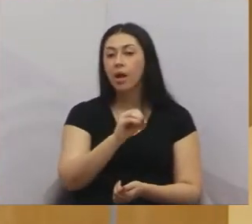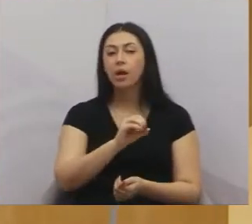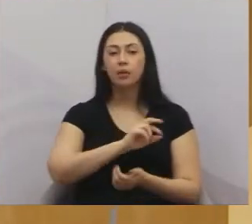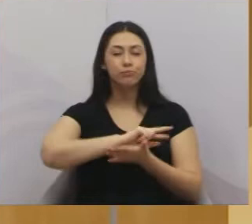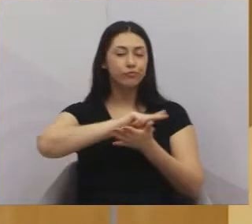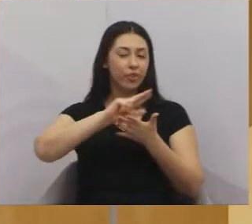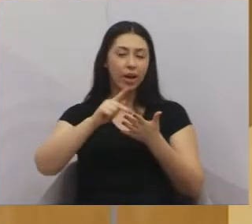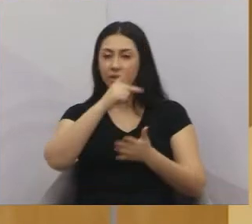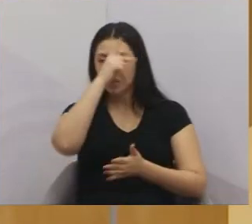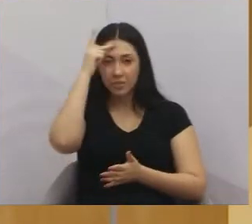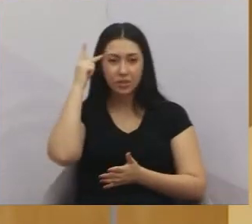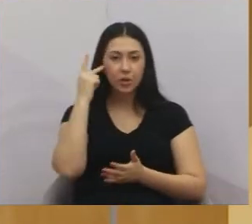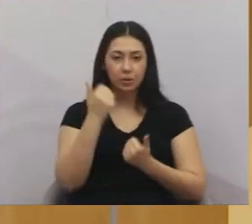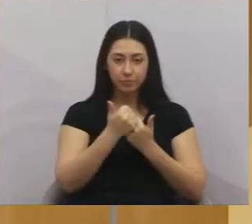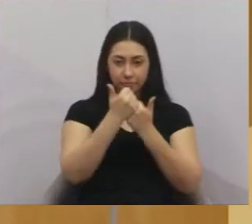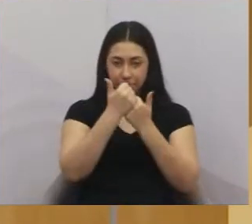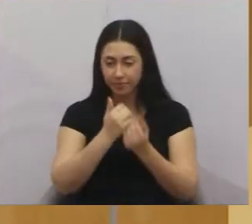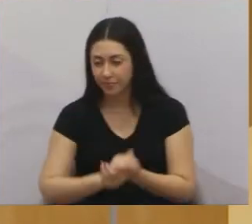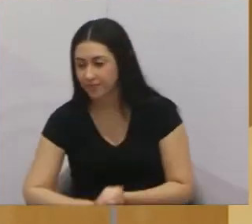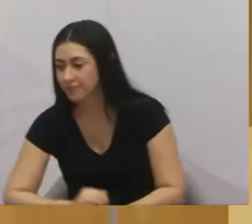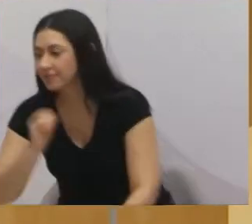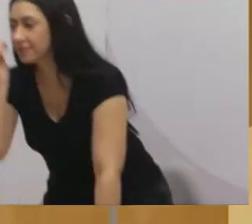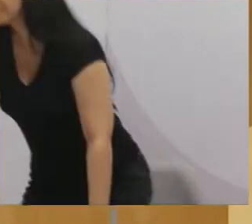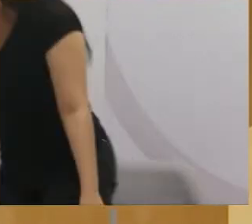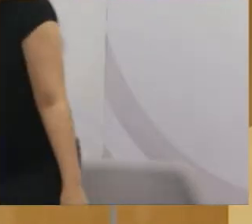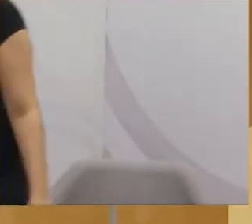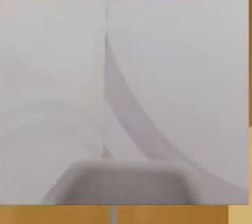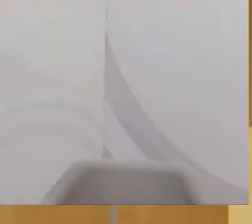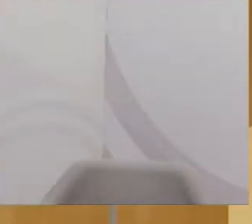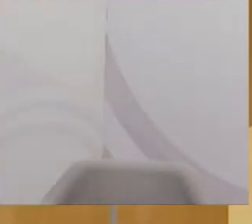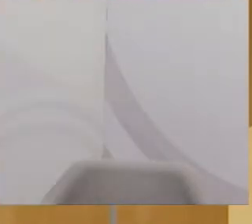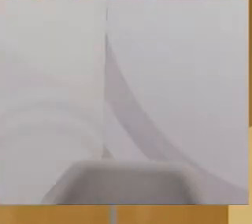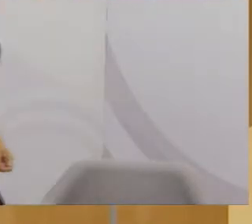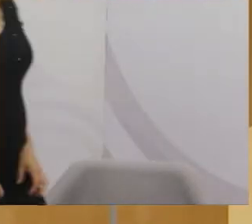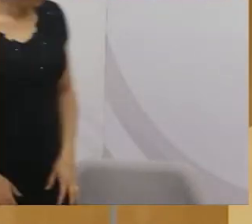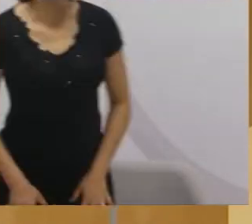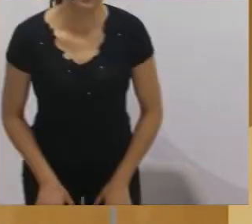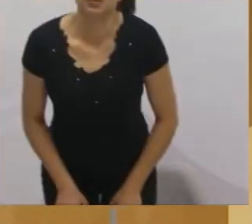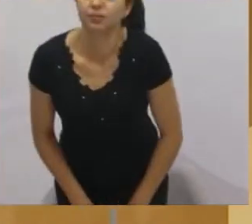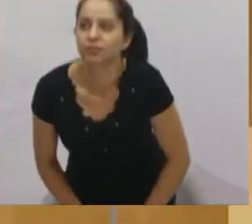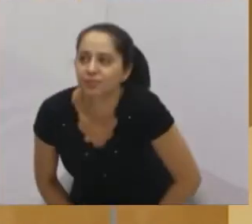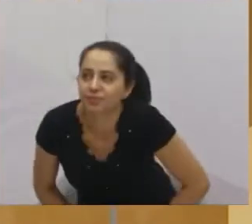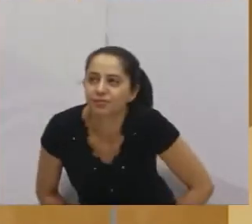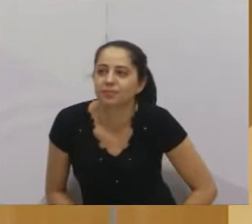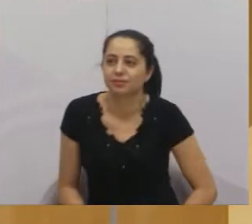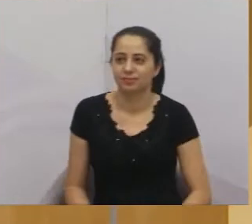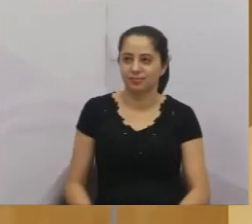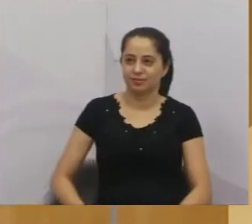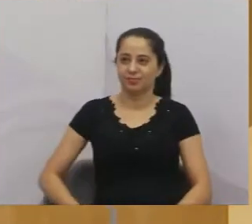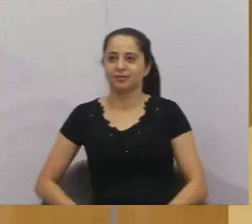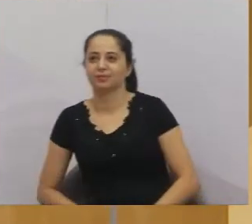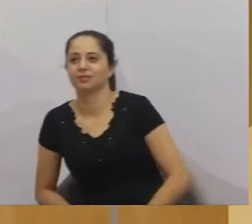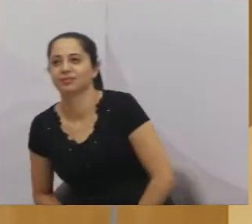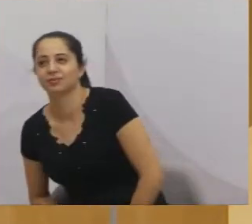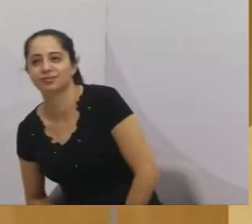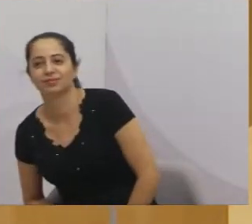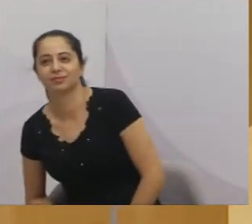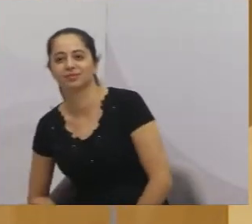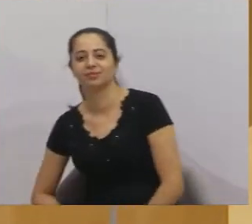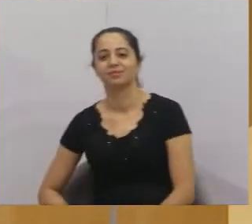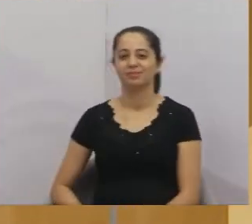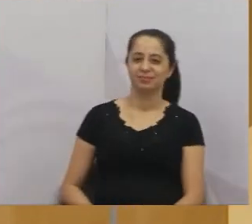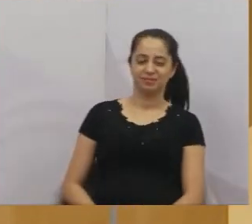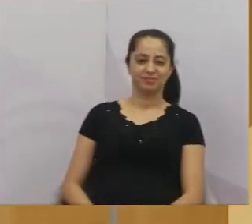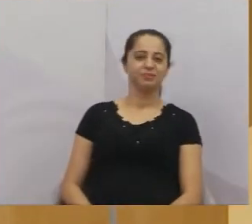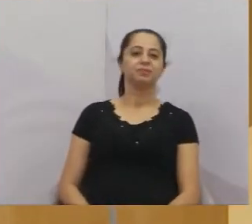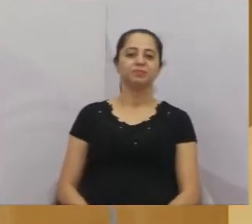Filadélfia, são pessoas que frequentam aquele espaço, mas não estão se sentindo confortáveis. E aí nós fomos até o local e, de